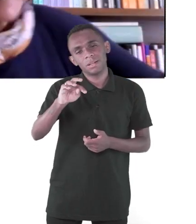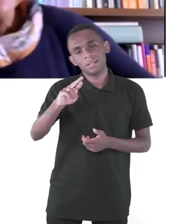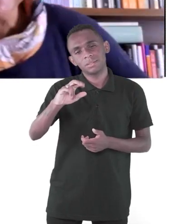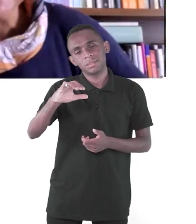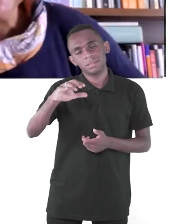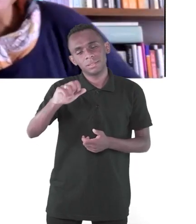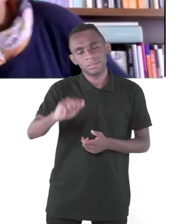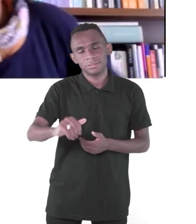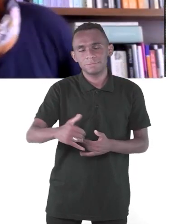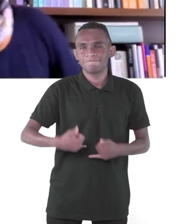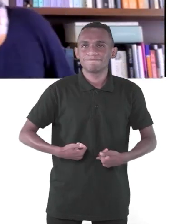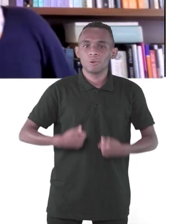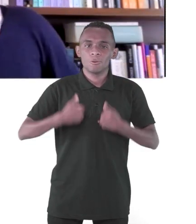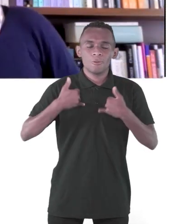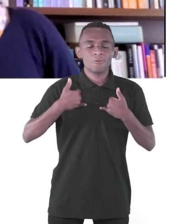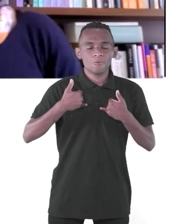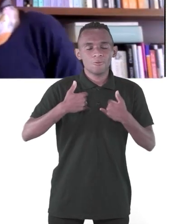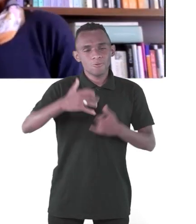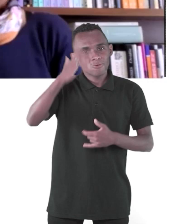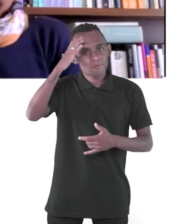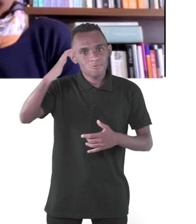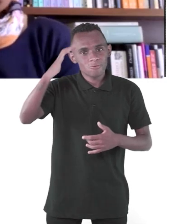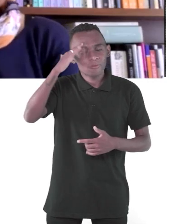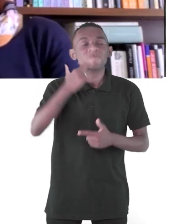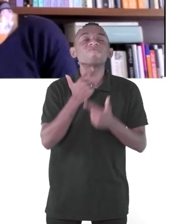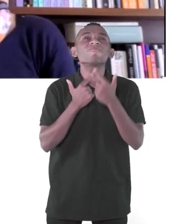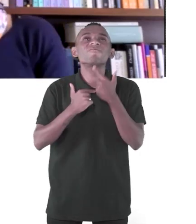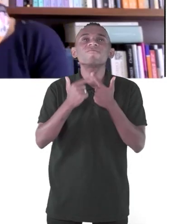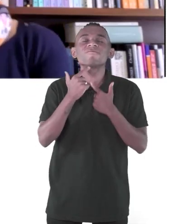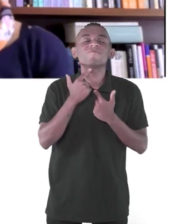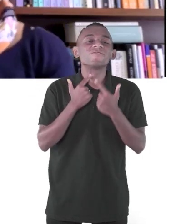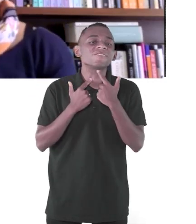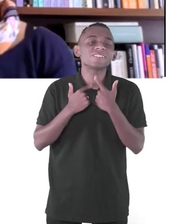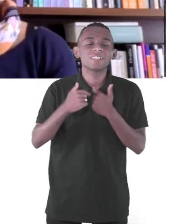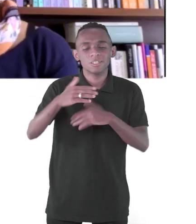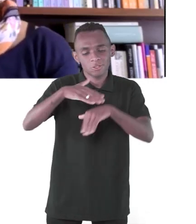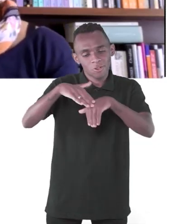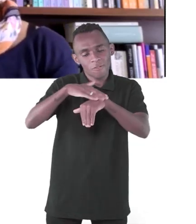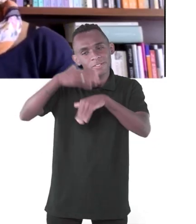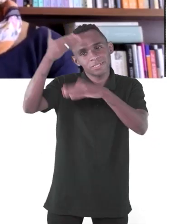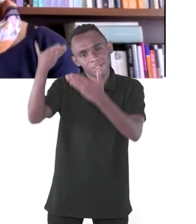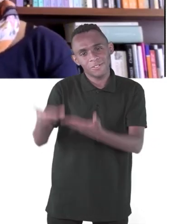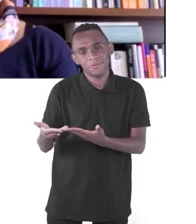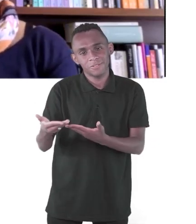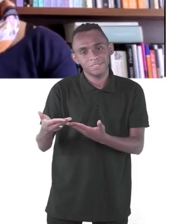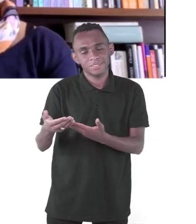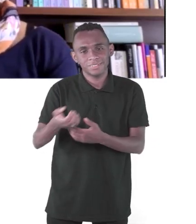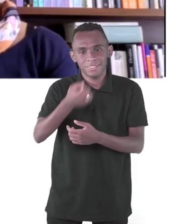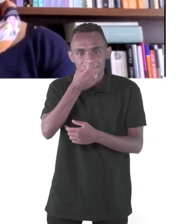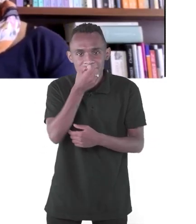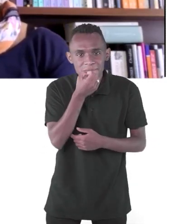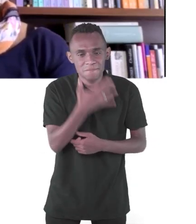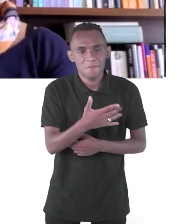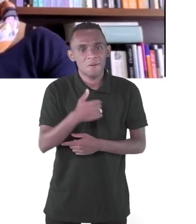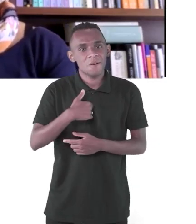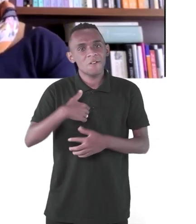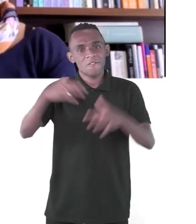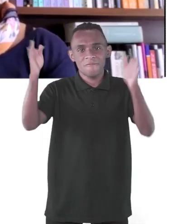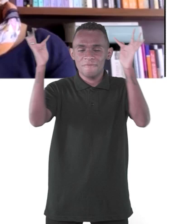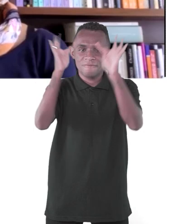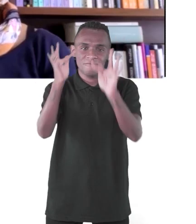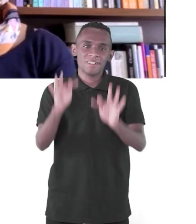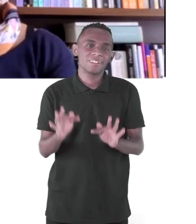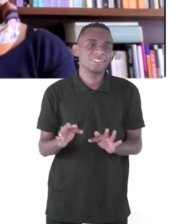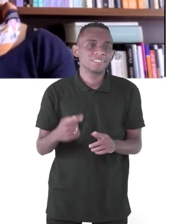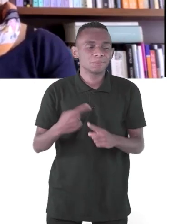Patrícia, olha, uma alegria, uma honra, mais que isso, um sonho da minha parte realizado conversar com você. Ah, querido, que bom. Eu fiquei